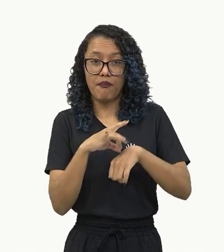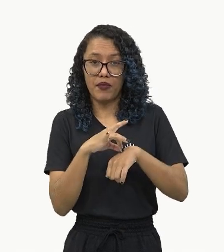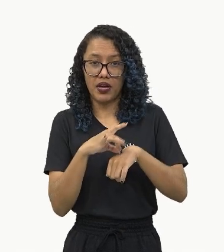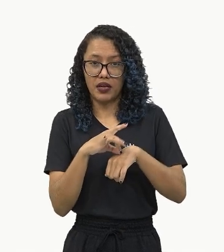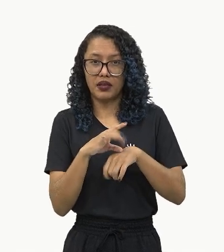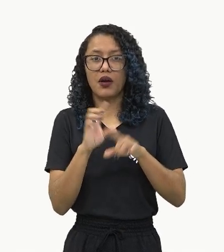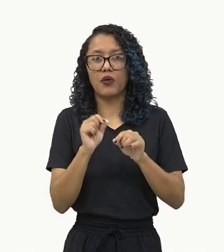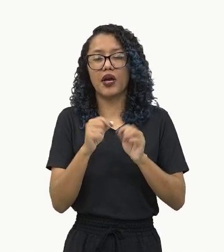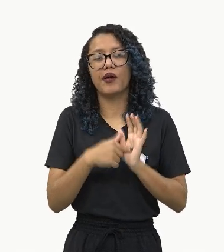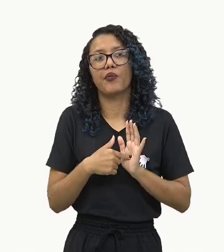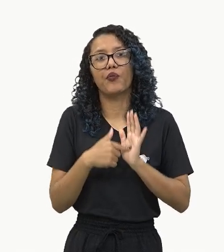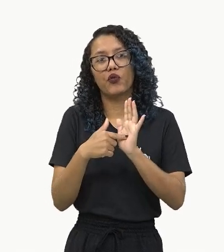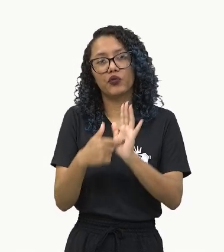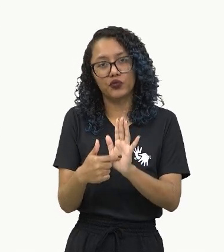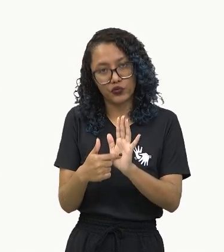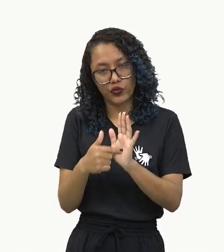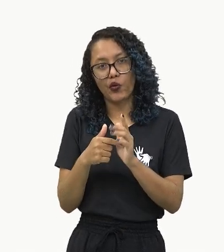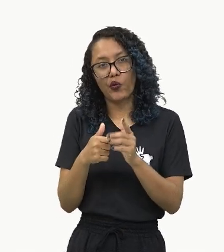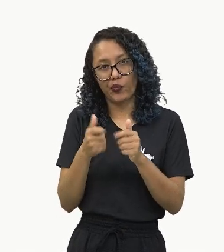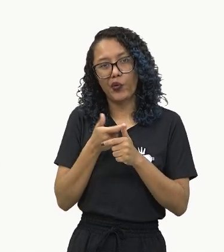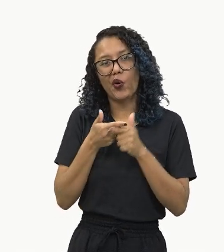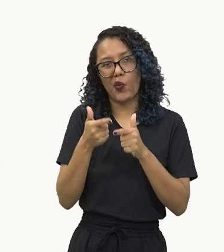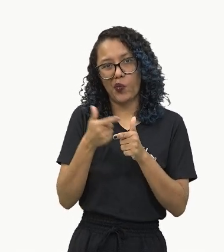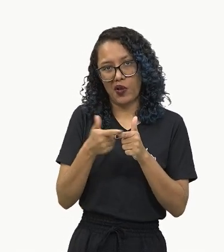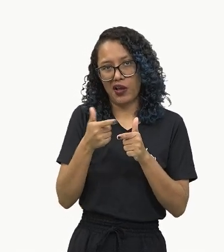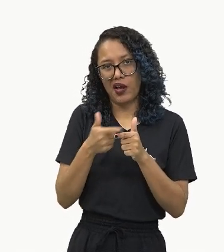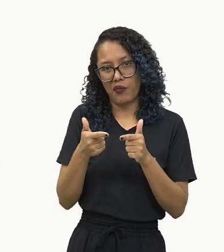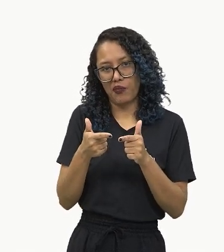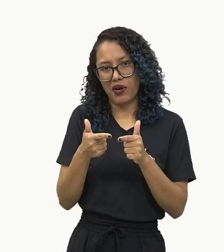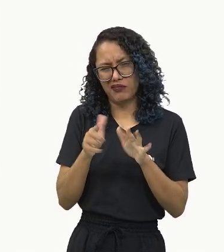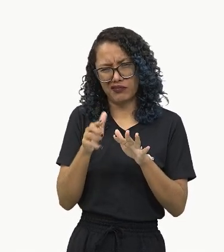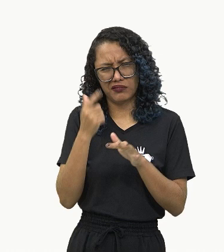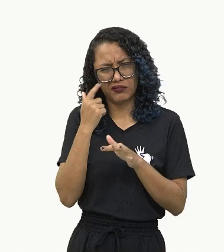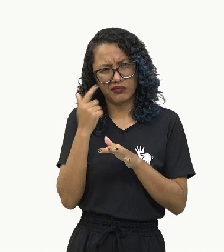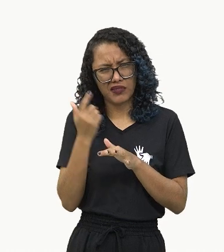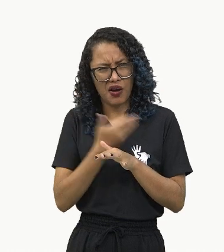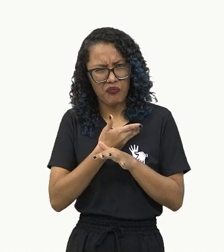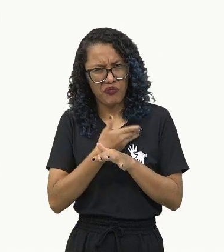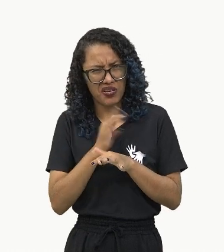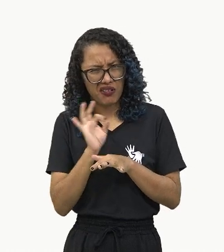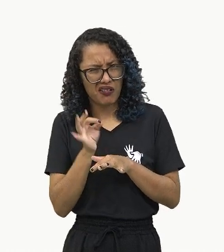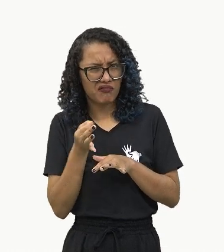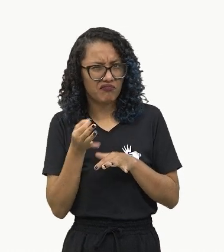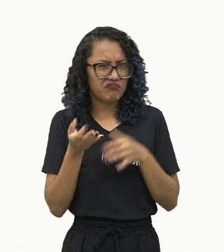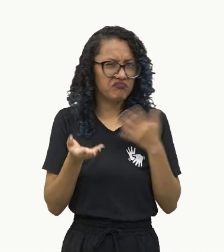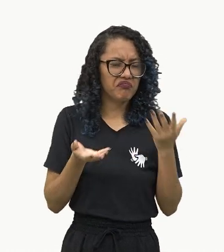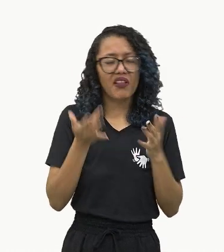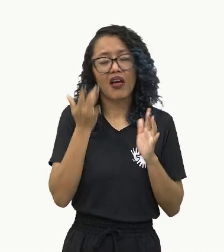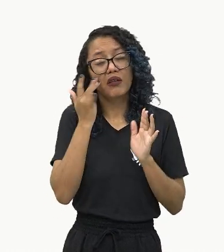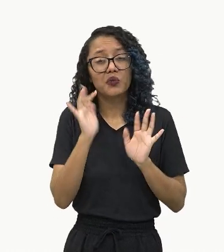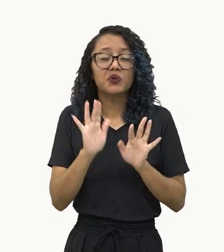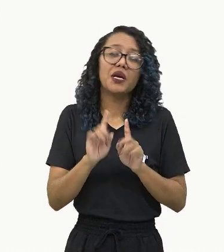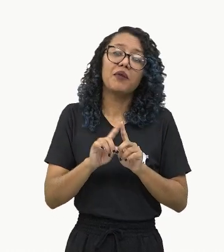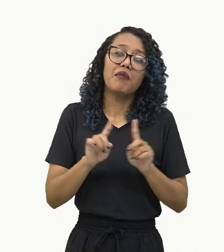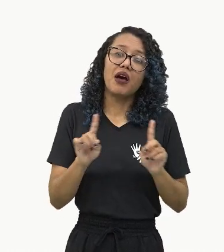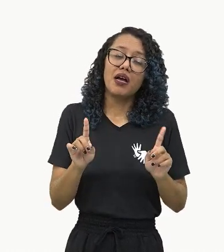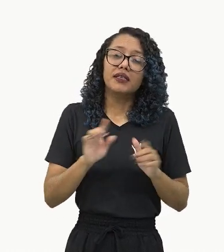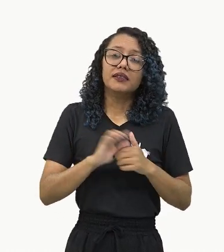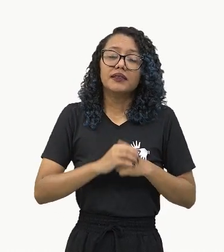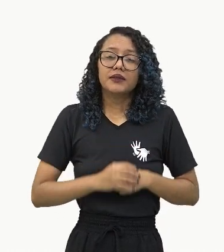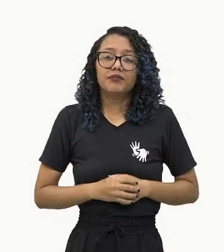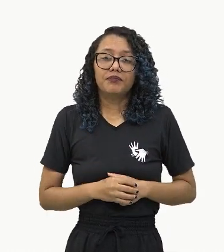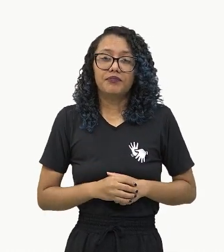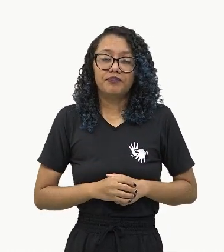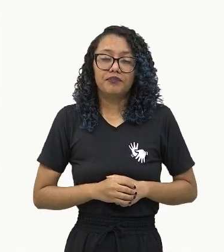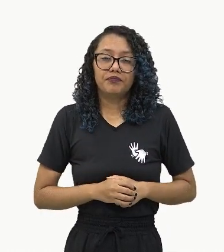determinado problema para a outra lá. Será se amiga dela? Não interessa, né? Mas o que nós